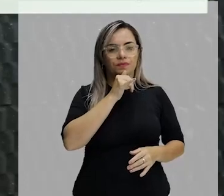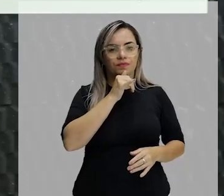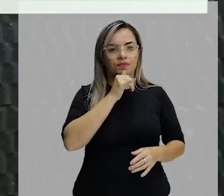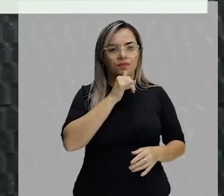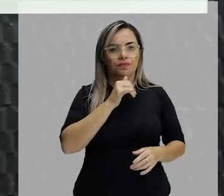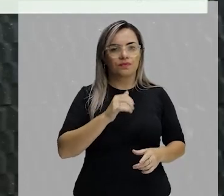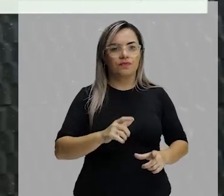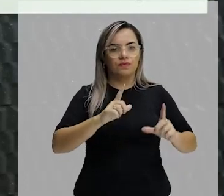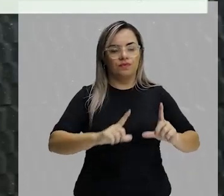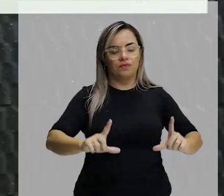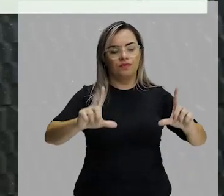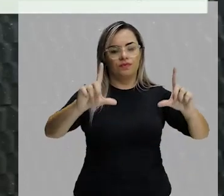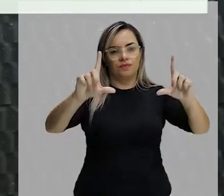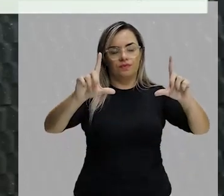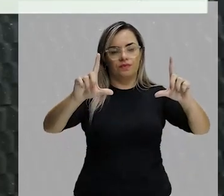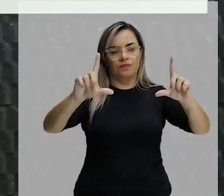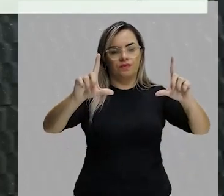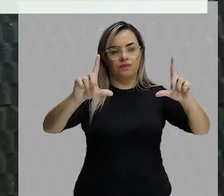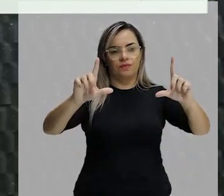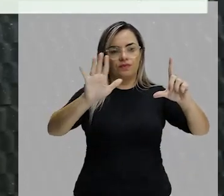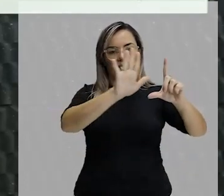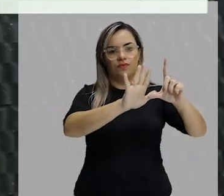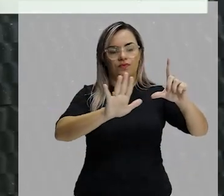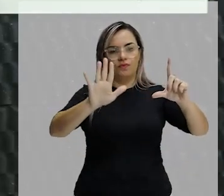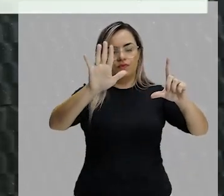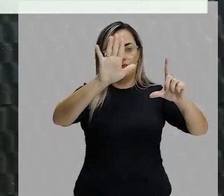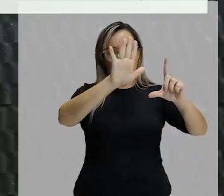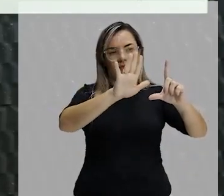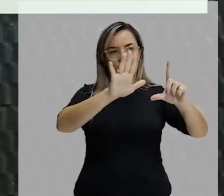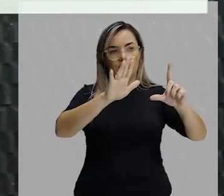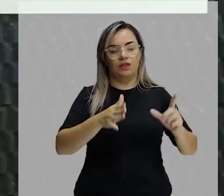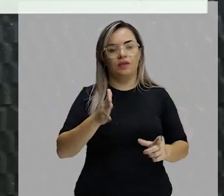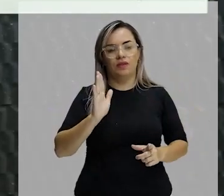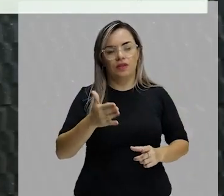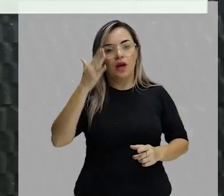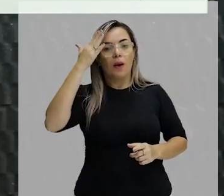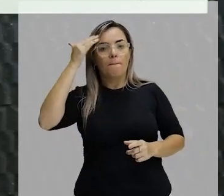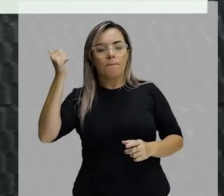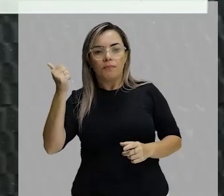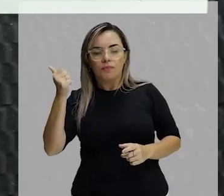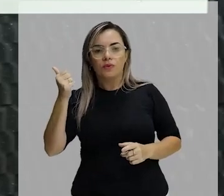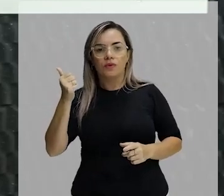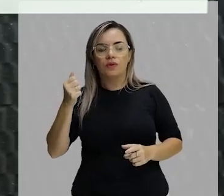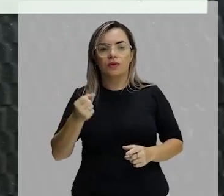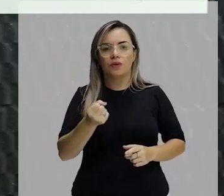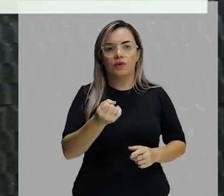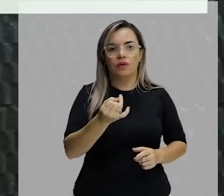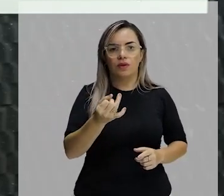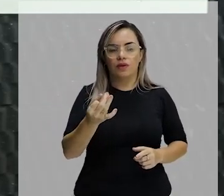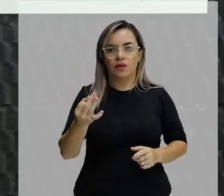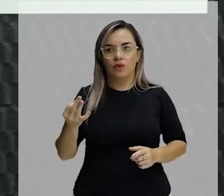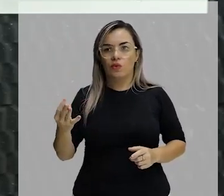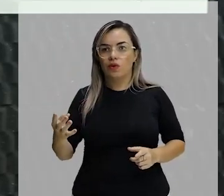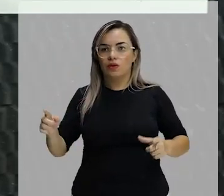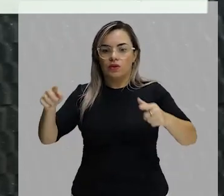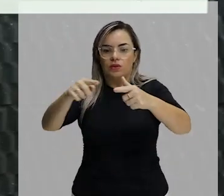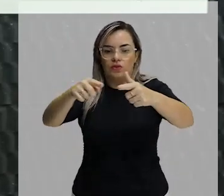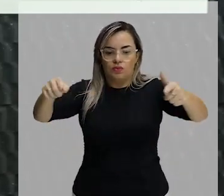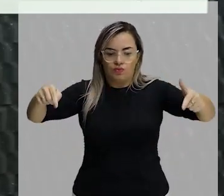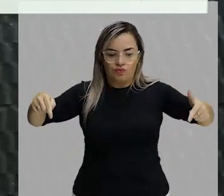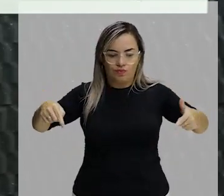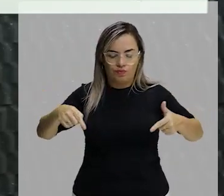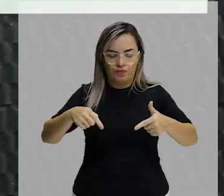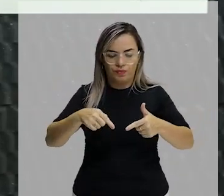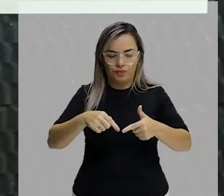uma figura plana, eu preciso calcular a sua área. Já se eu quiser saber quanto de espaço tem essa sala aqui, que tem o formato